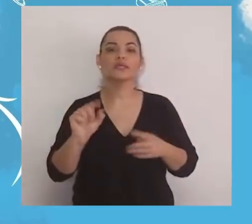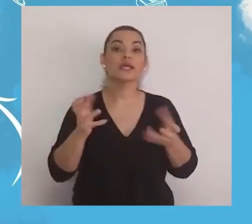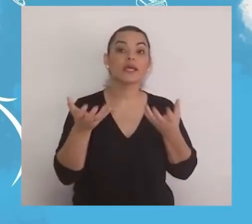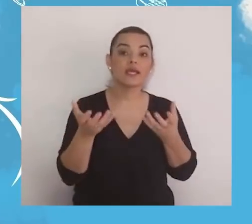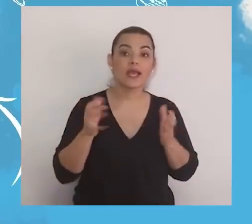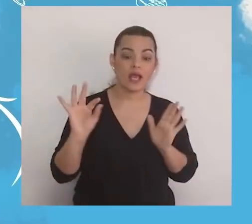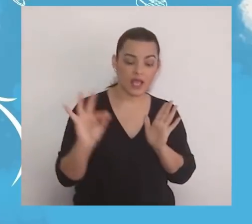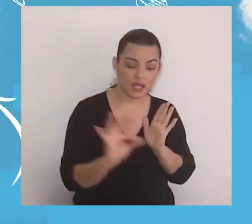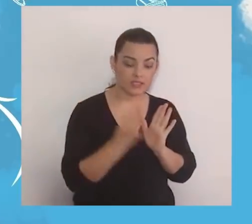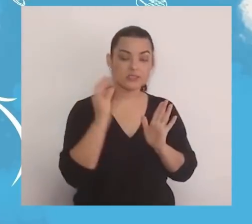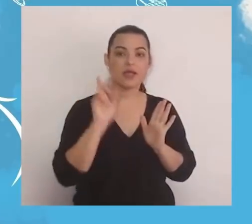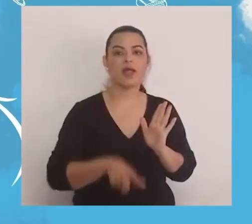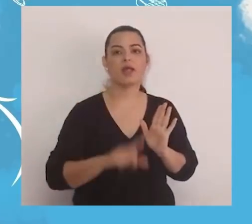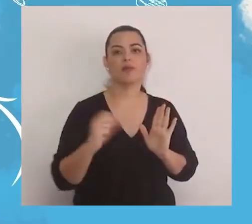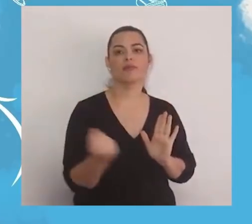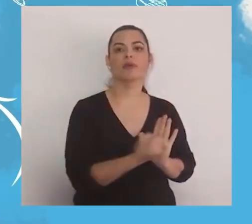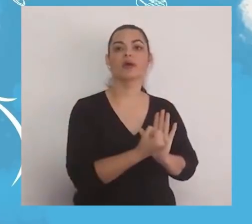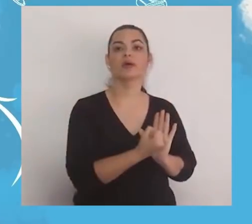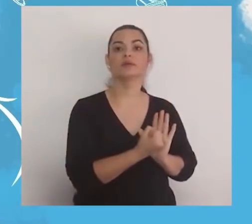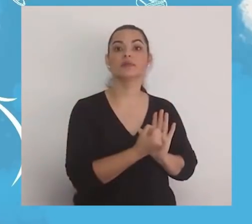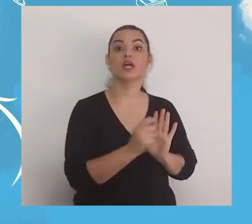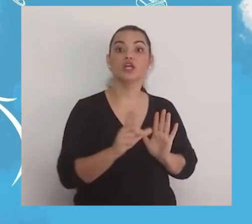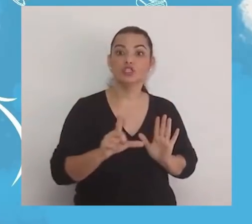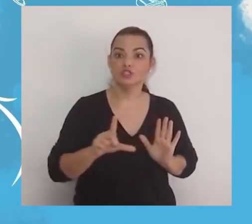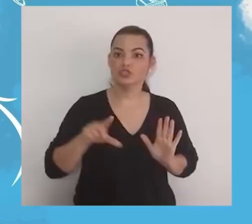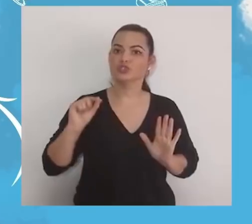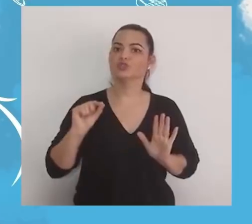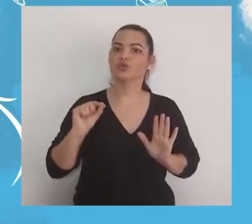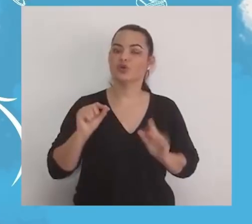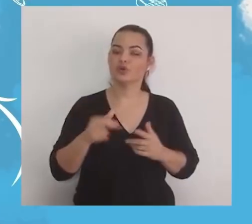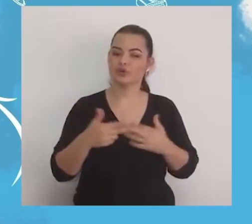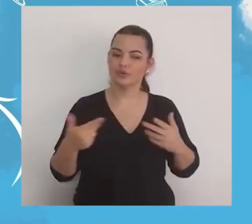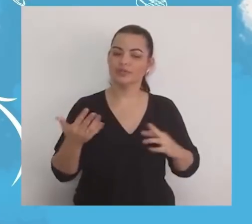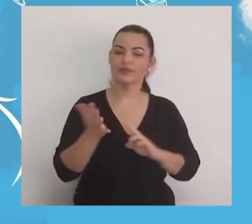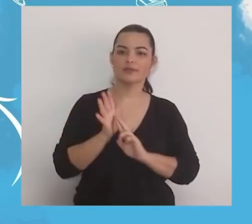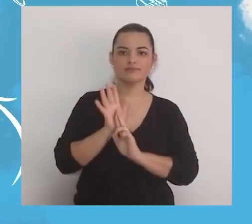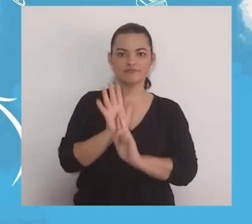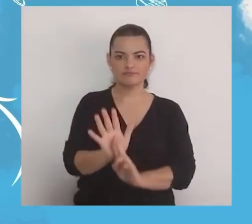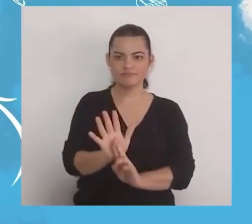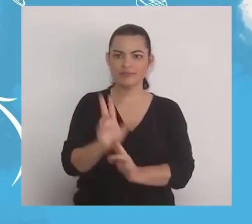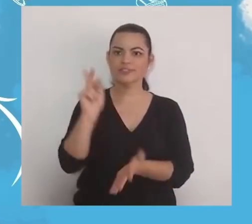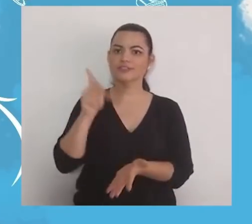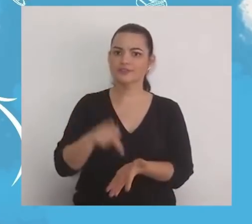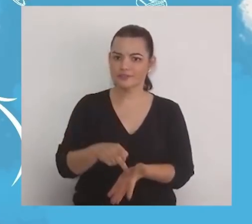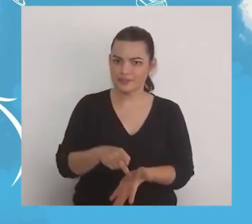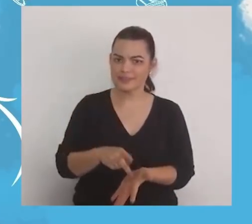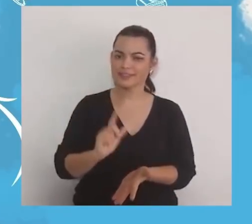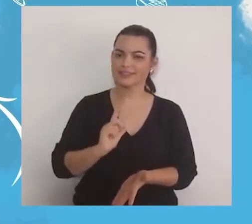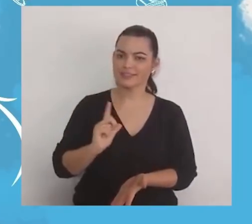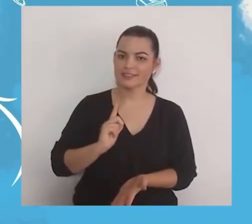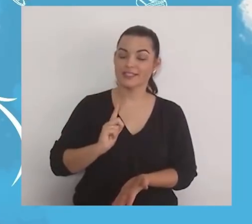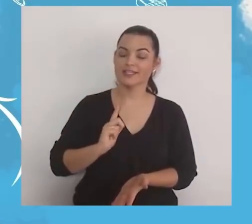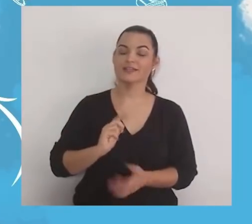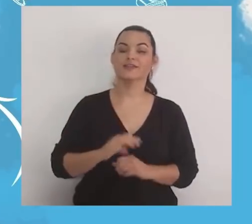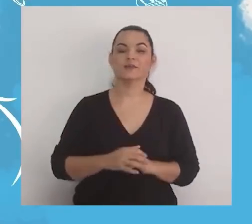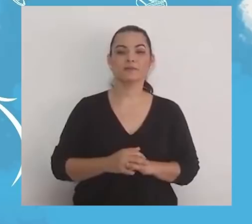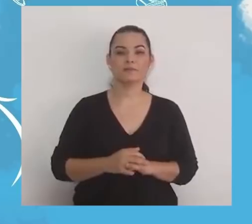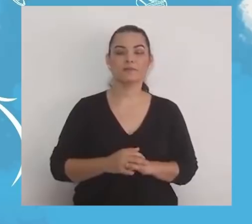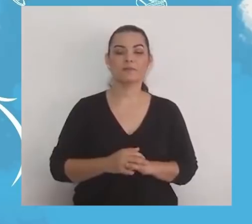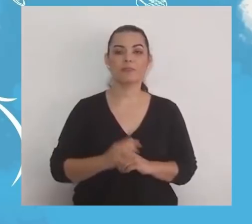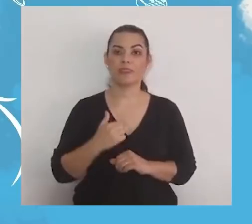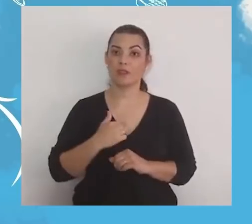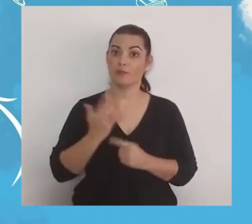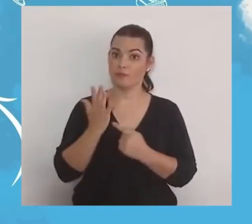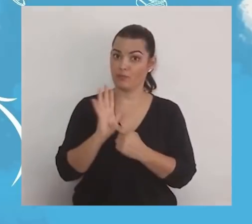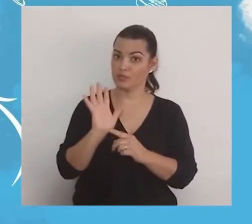e, principalmente, por quê. Lembre-se que você vai precisar convencer o IFAM de